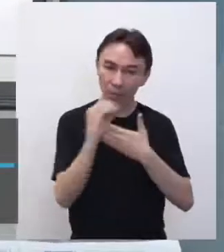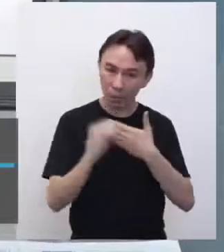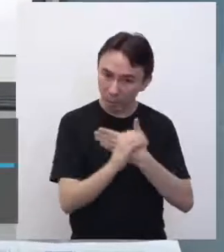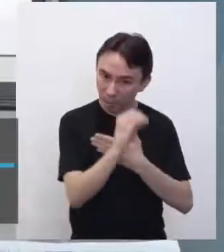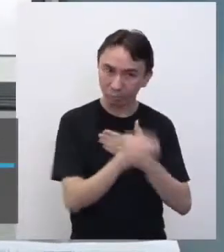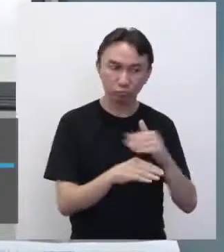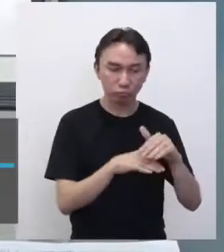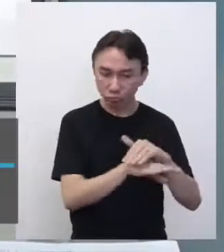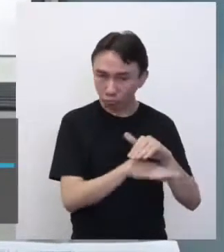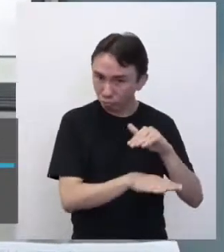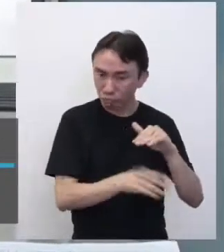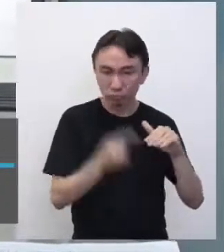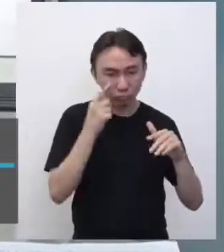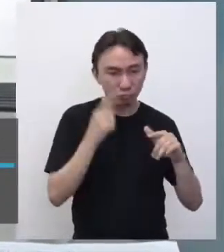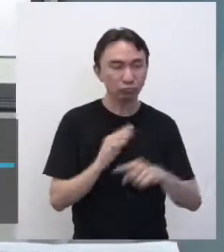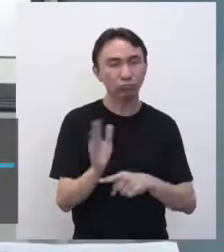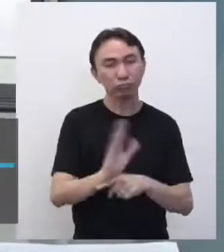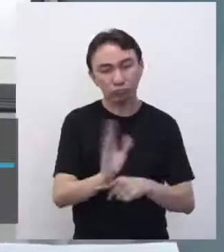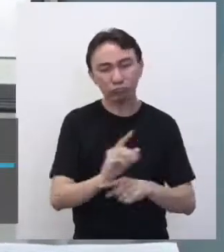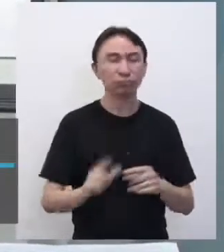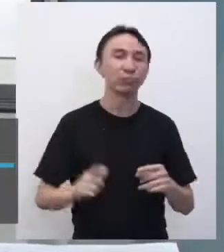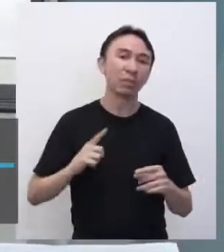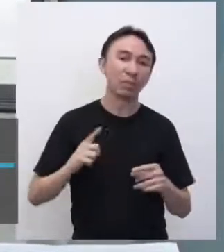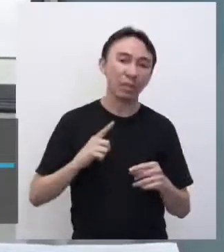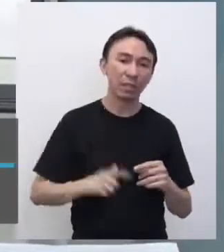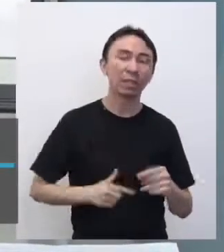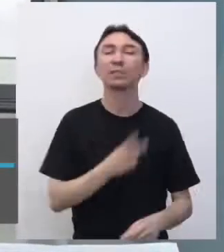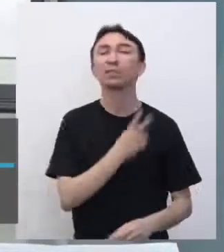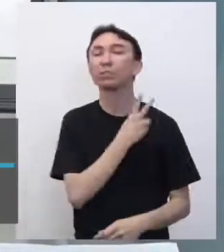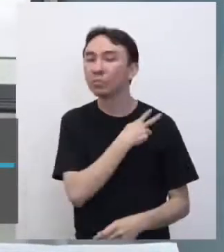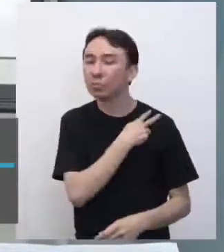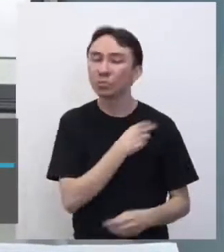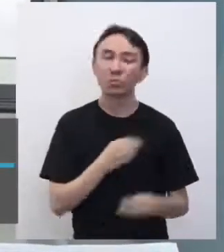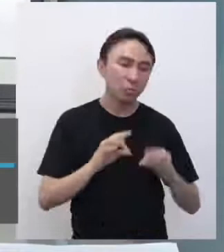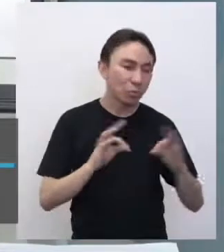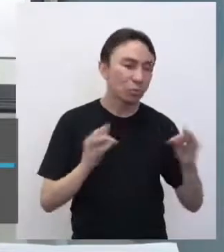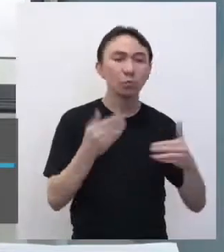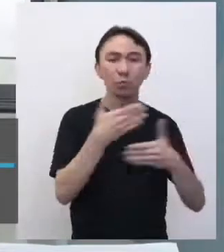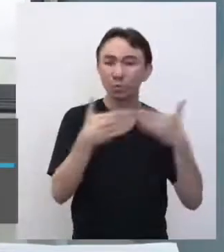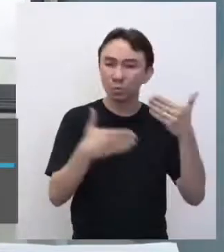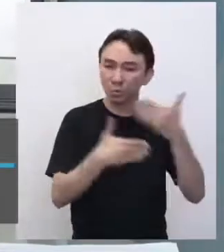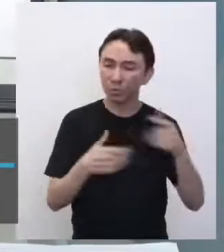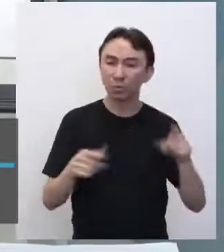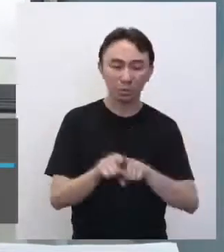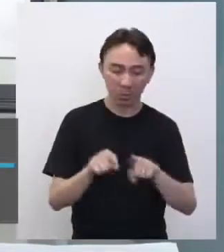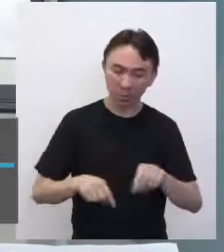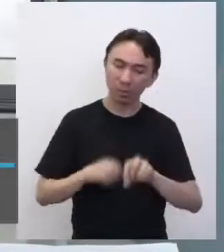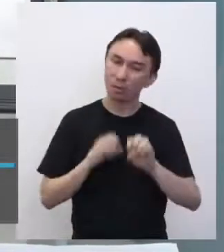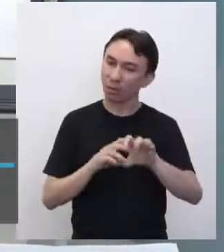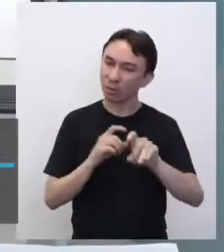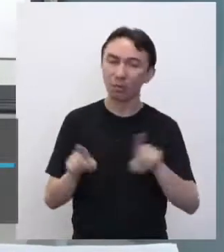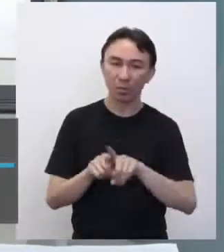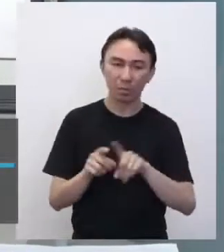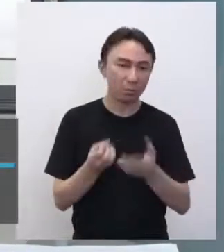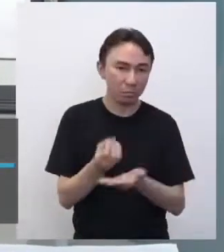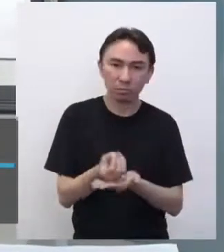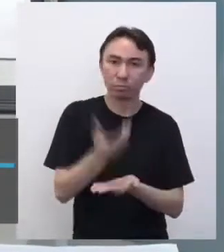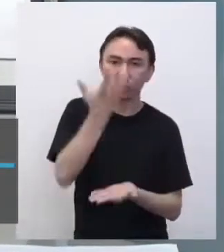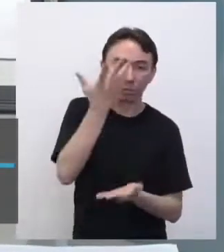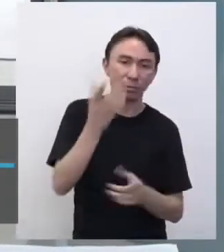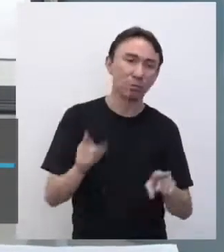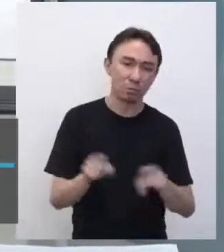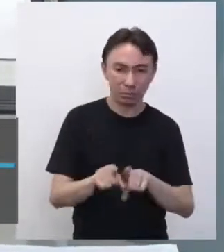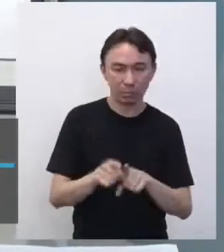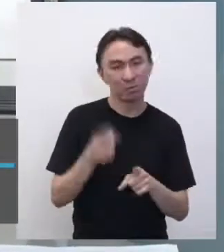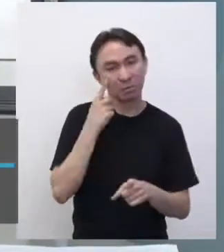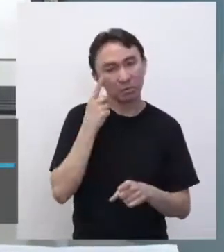os slides da segunda série, os vídeos da semana passada, o dessa aula vai subir depois que terminar essa aqui, mas já está tudo lá para vocês. Então, se